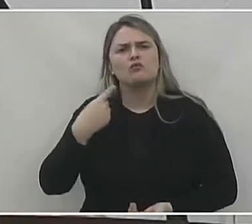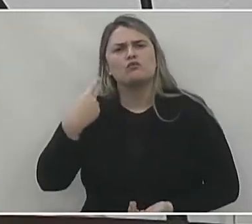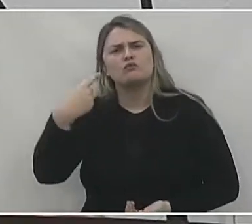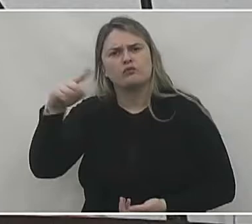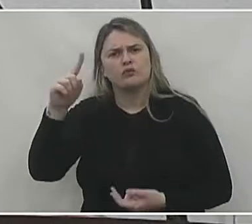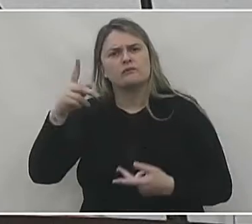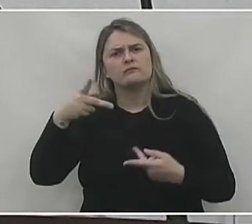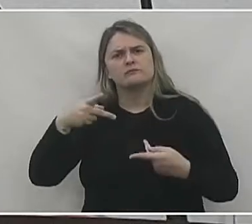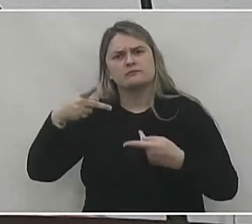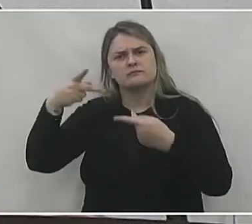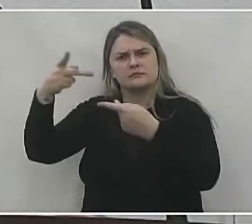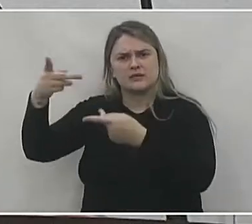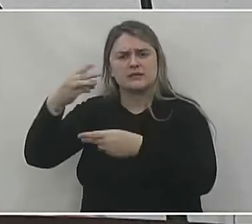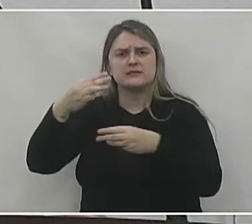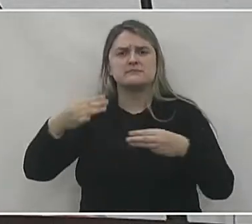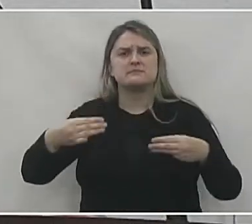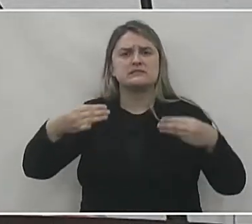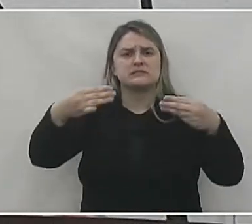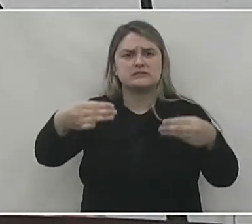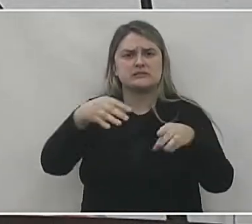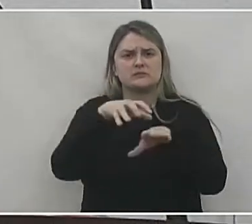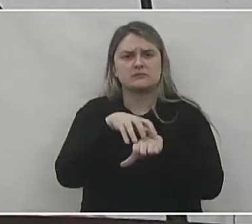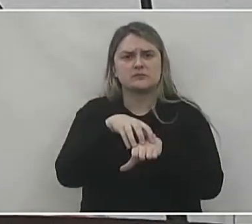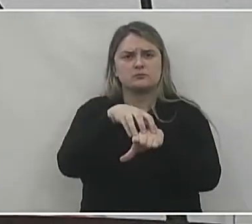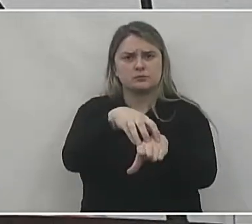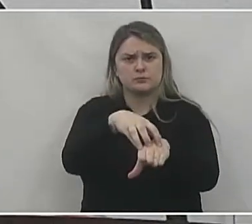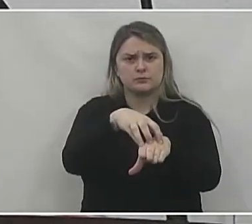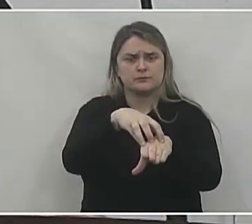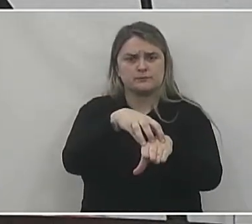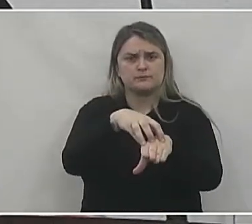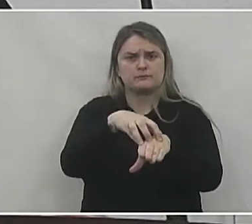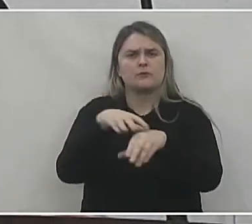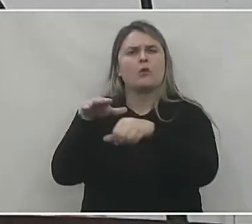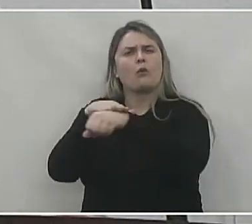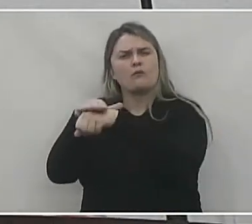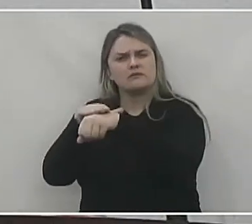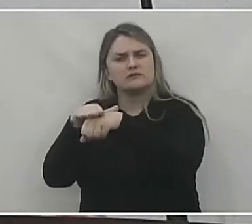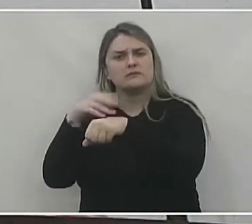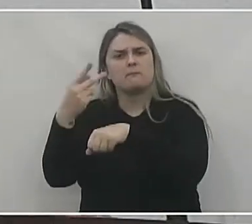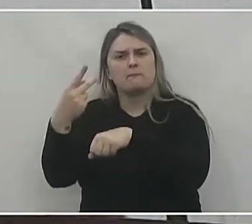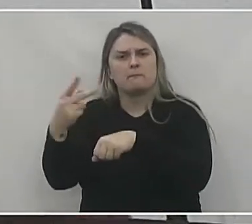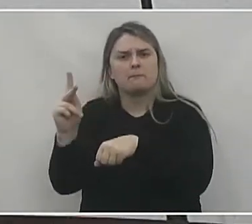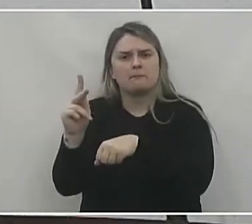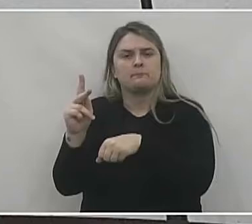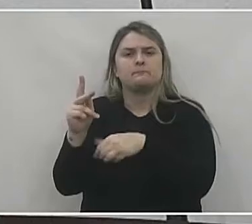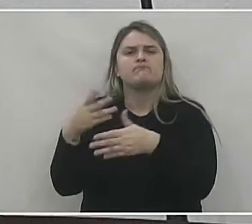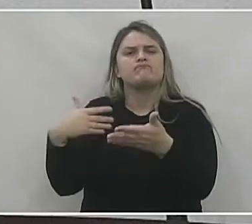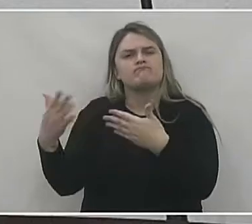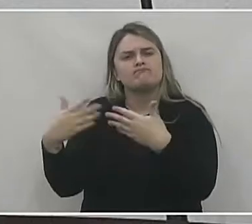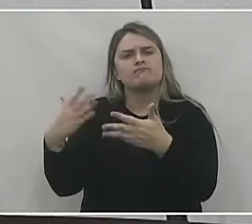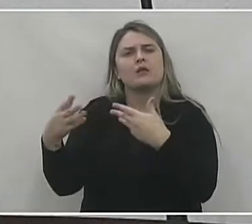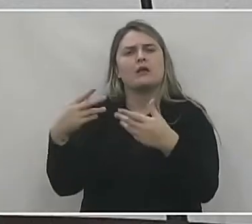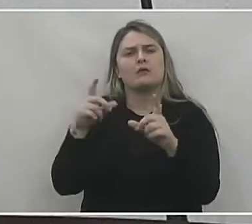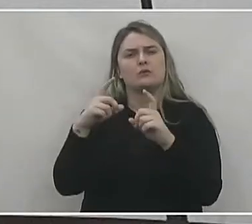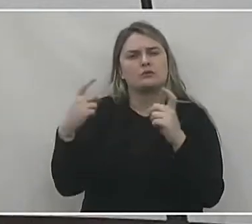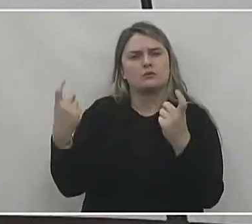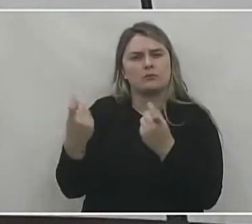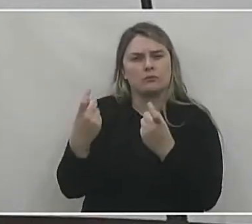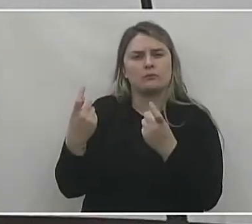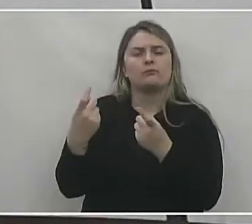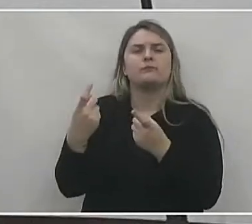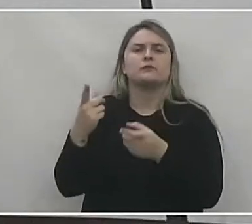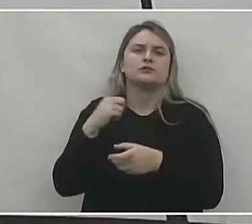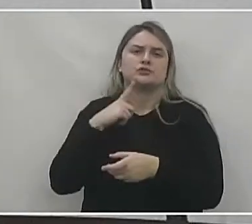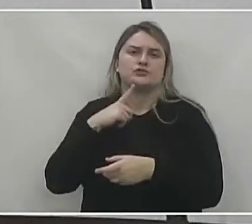uma visita ao ministro dos Transportes e dizer para ele, e na nossa audiência estava lá